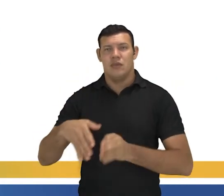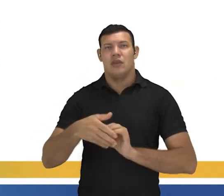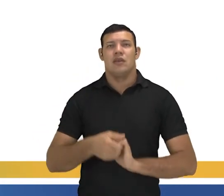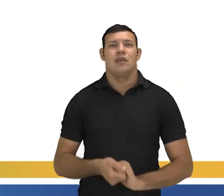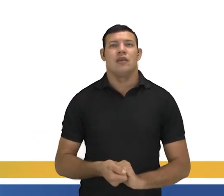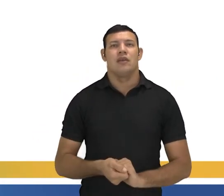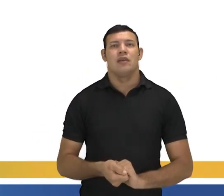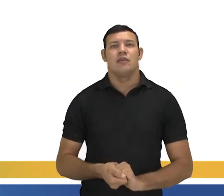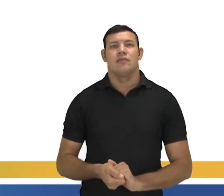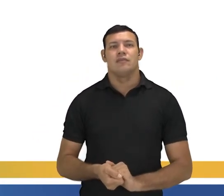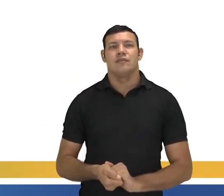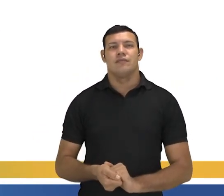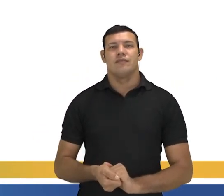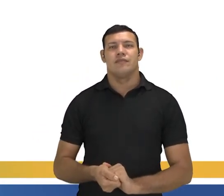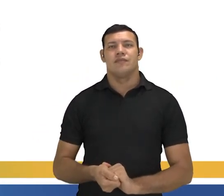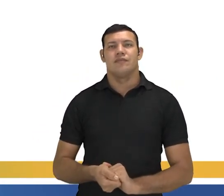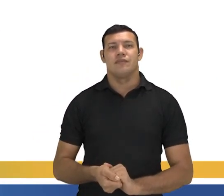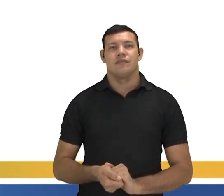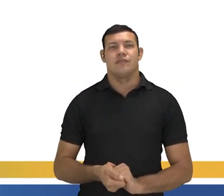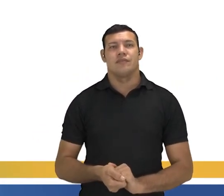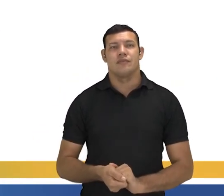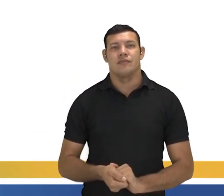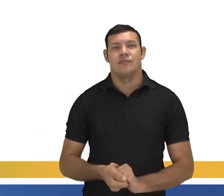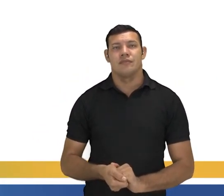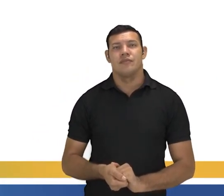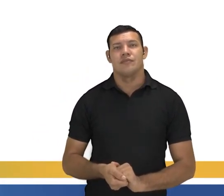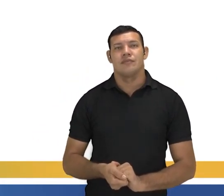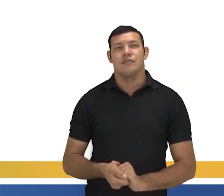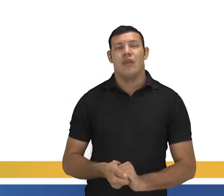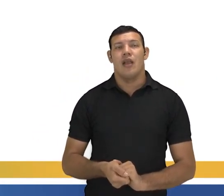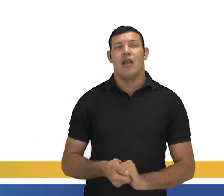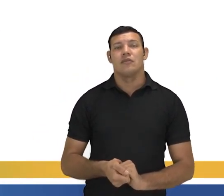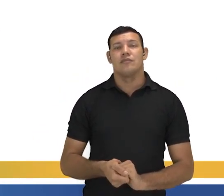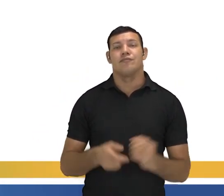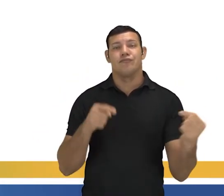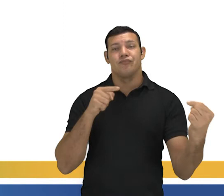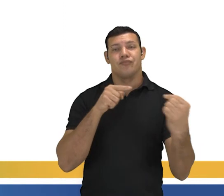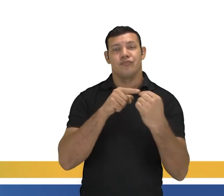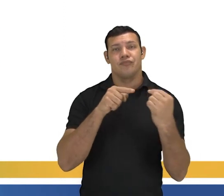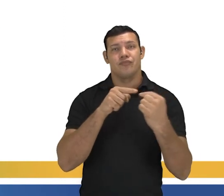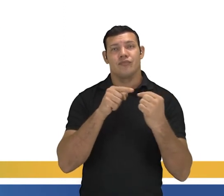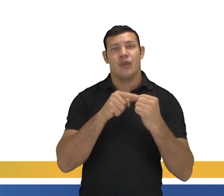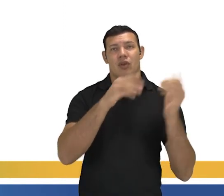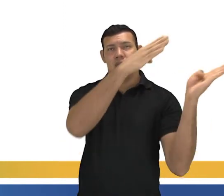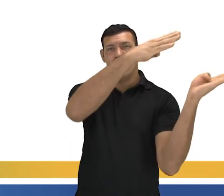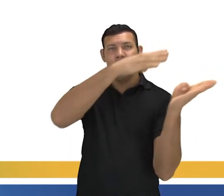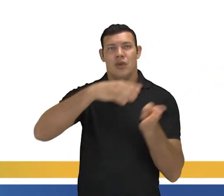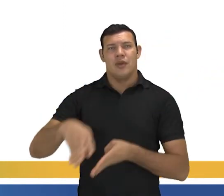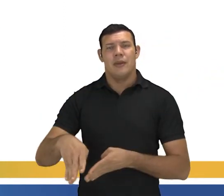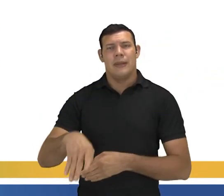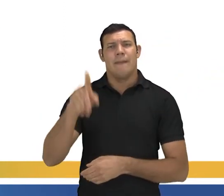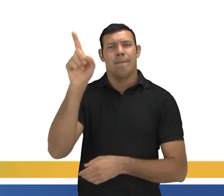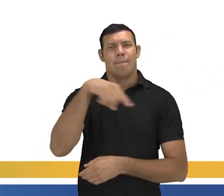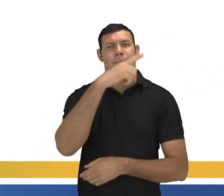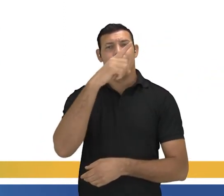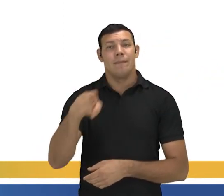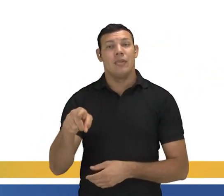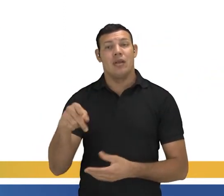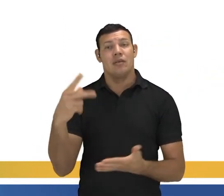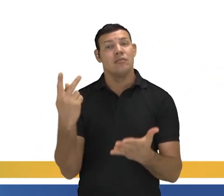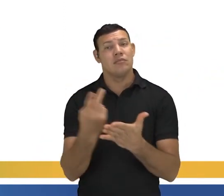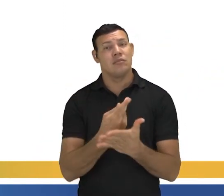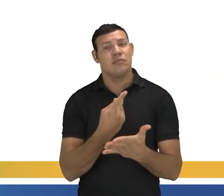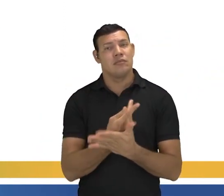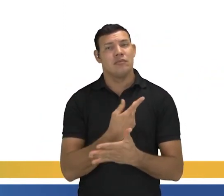questão. Com relação à associação de resistores em paralelo, indique a alternativa